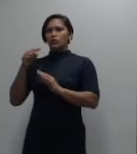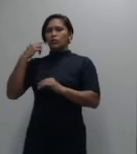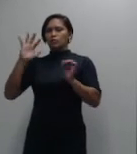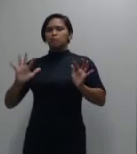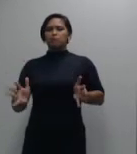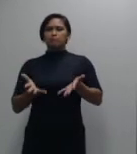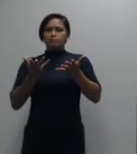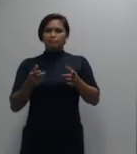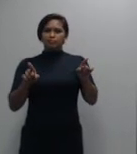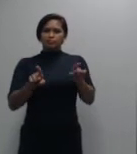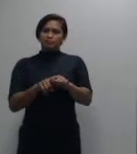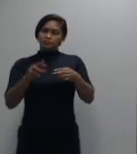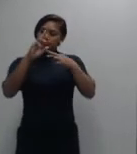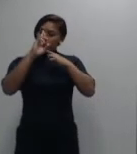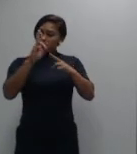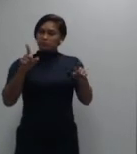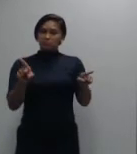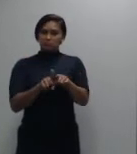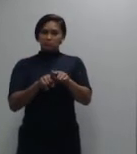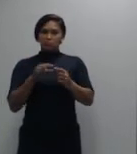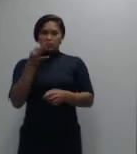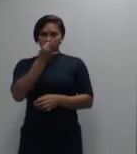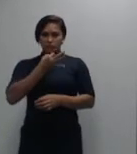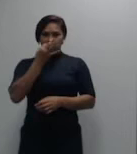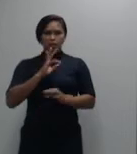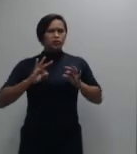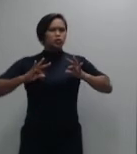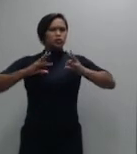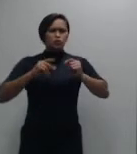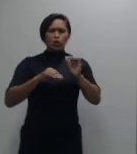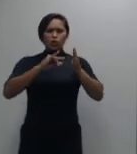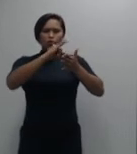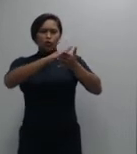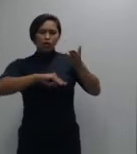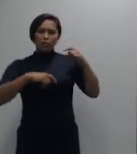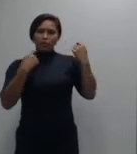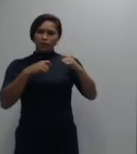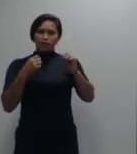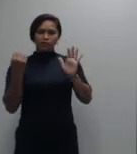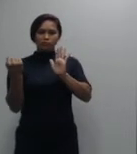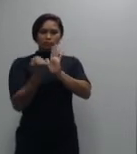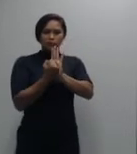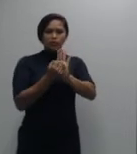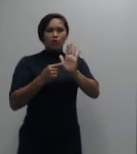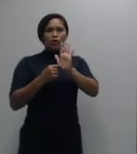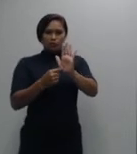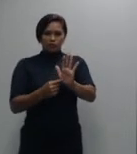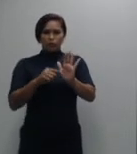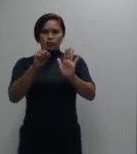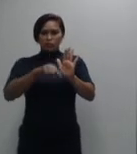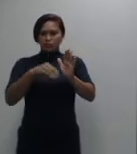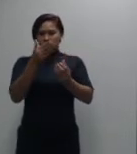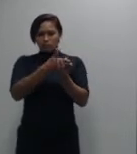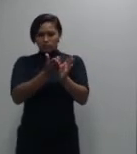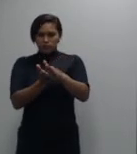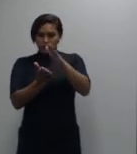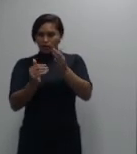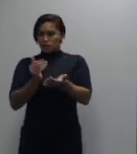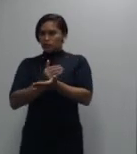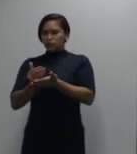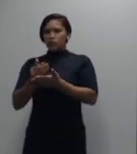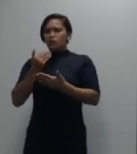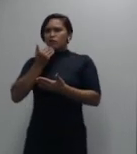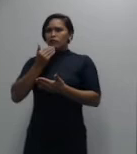o dever e também Você sustenta toda documentação necessária homologação foi trazida usar no início foram